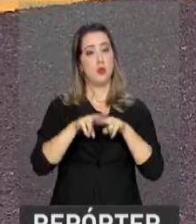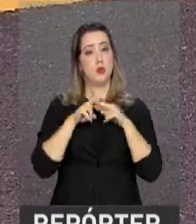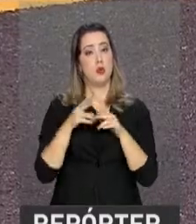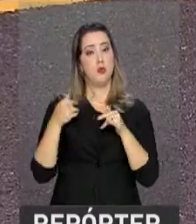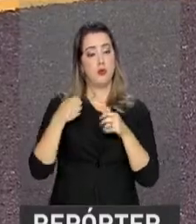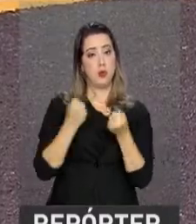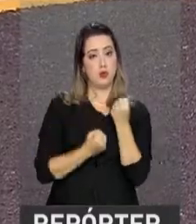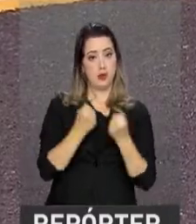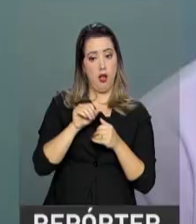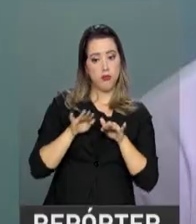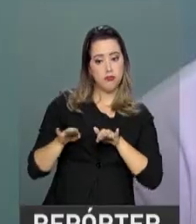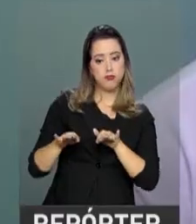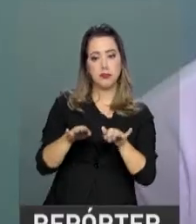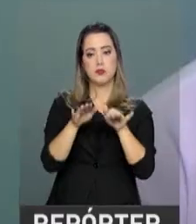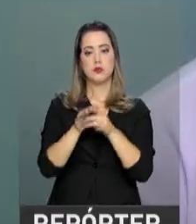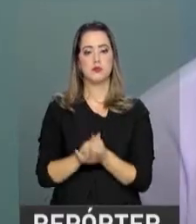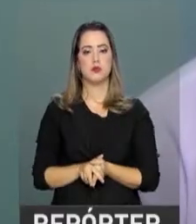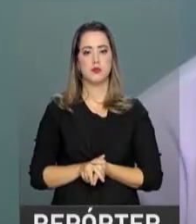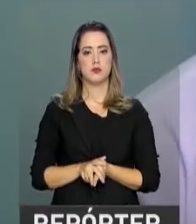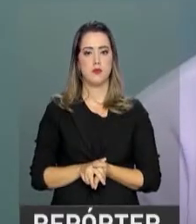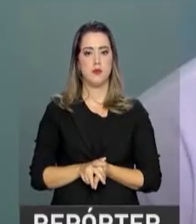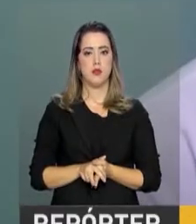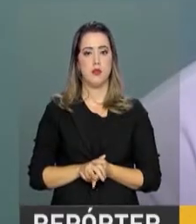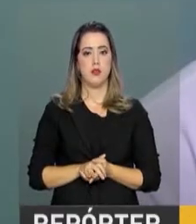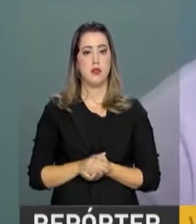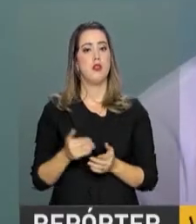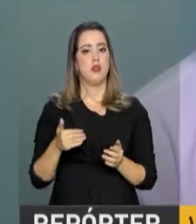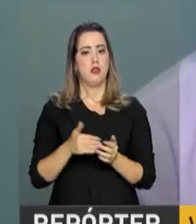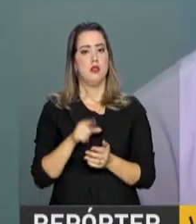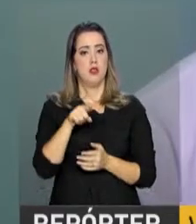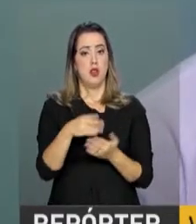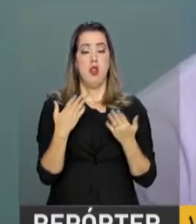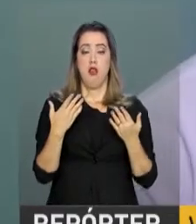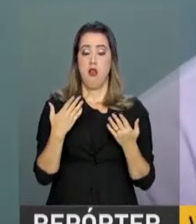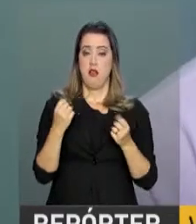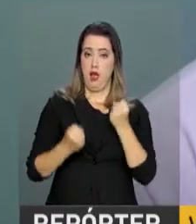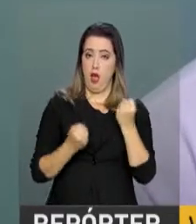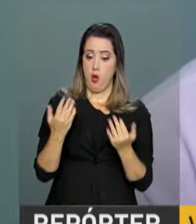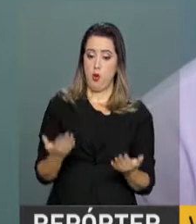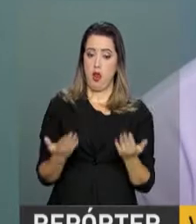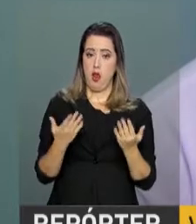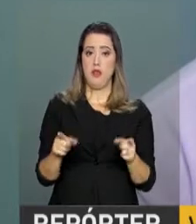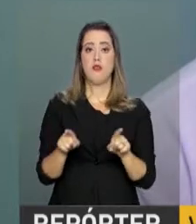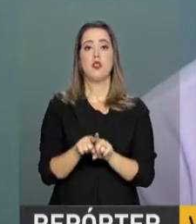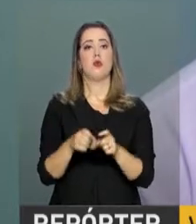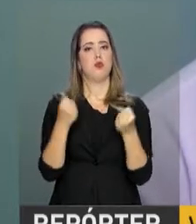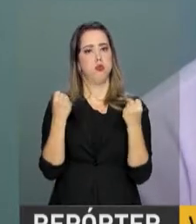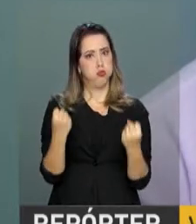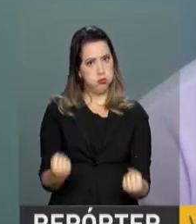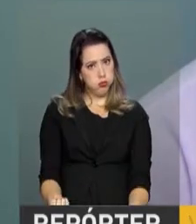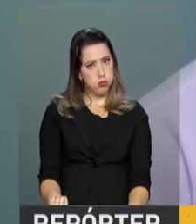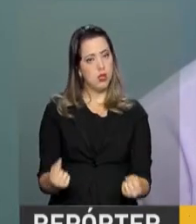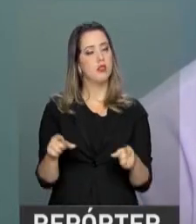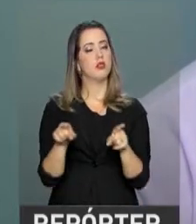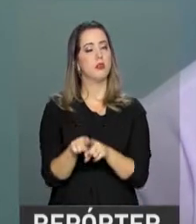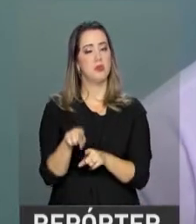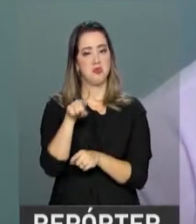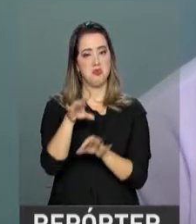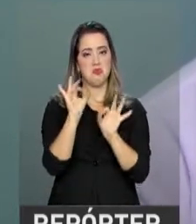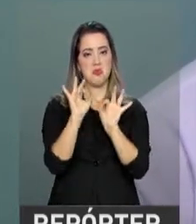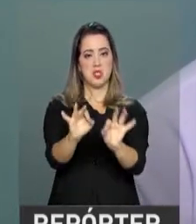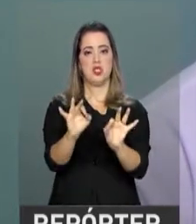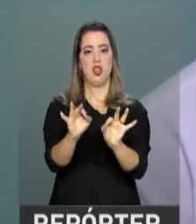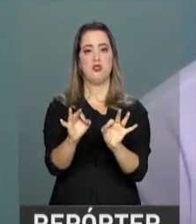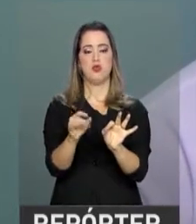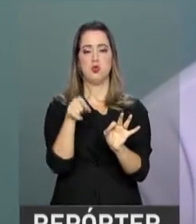de automóveis o tipo pavimento ele aguenta tanto veículos leves quantos veículos pesados e é adequado para s